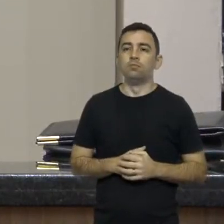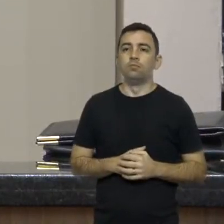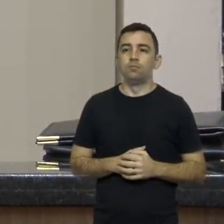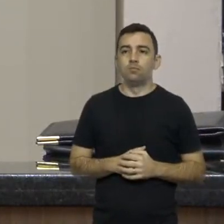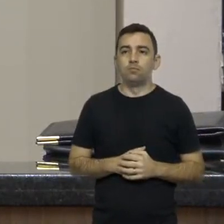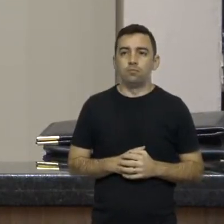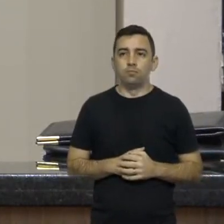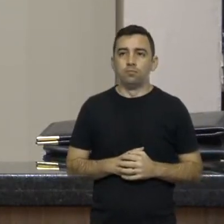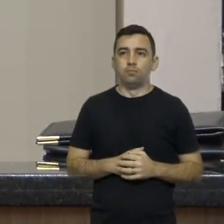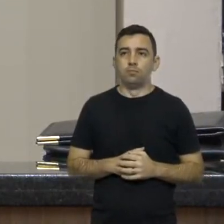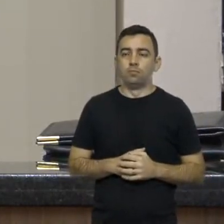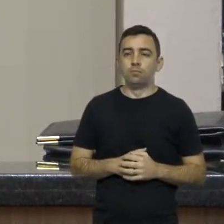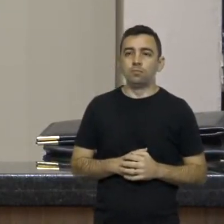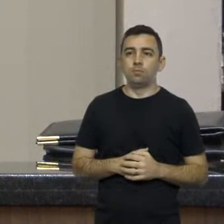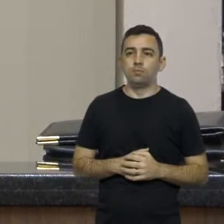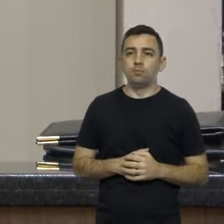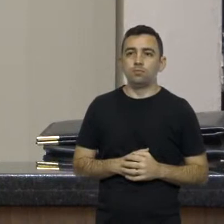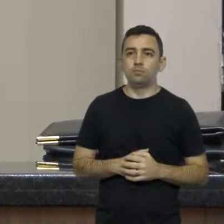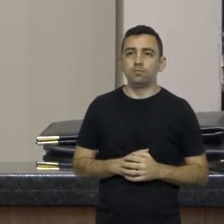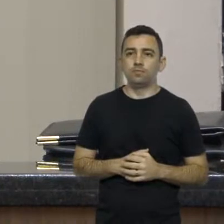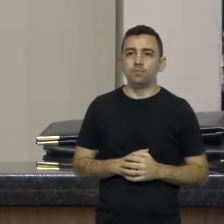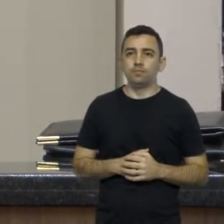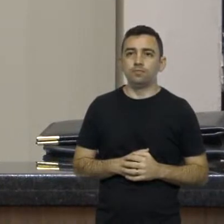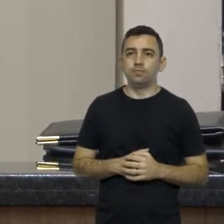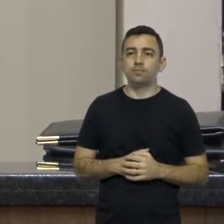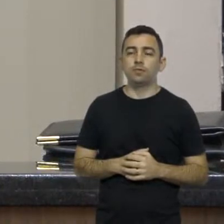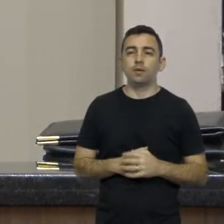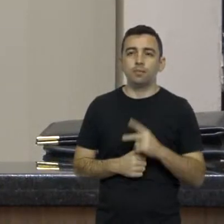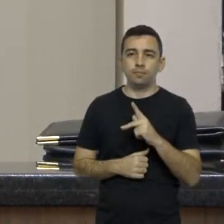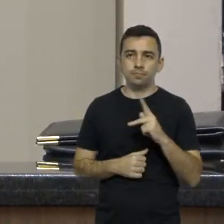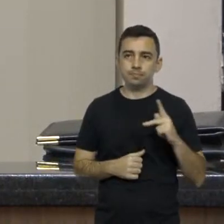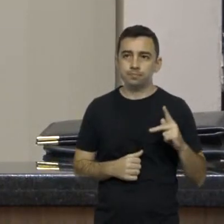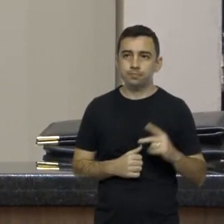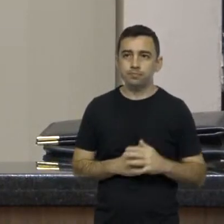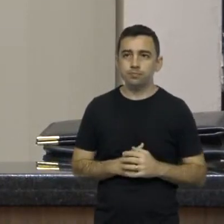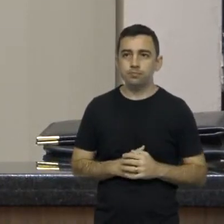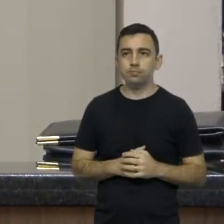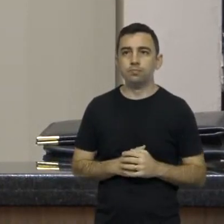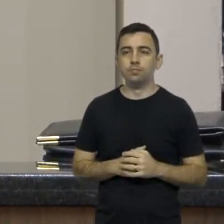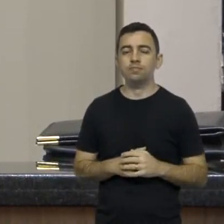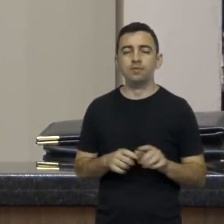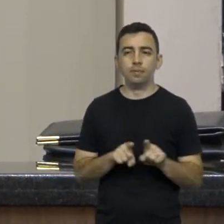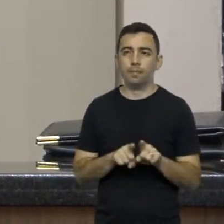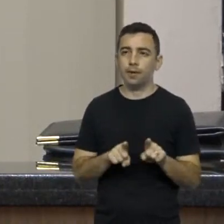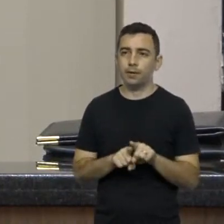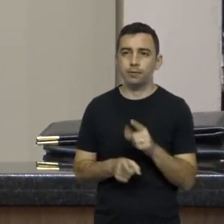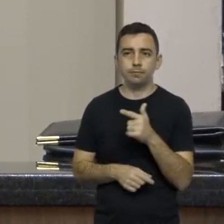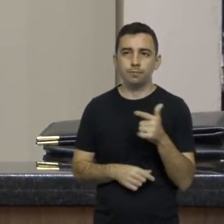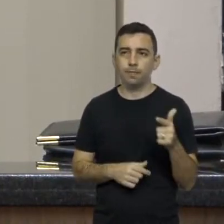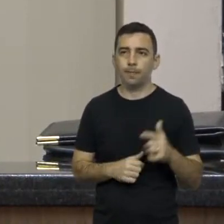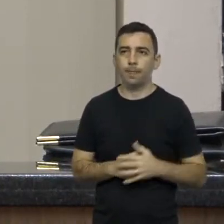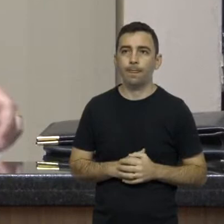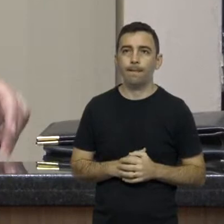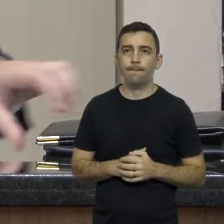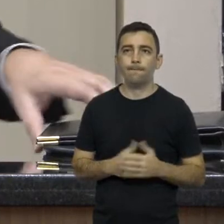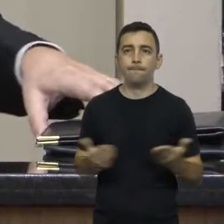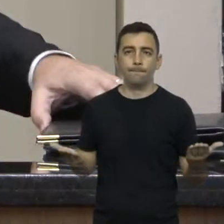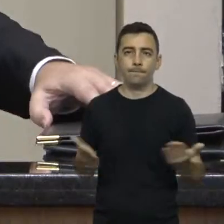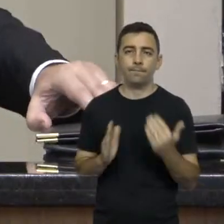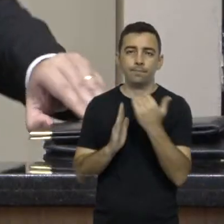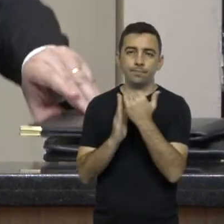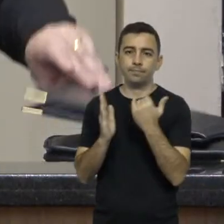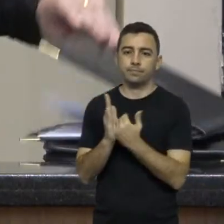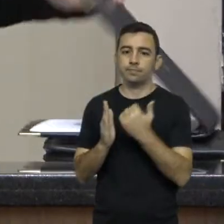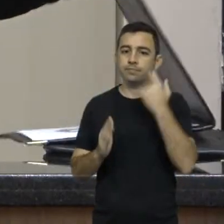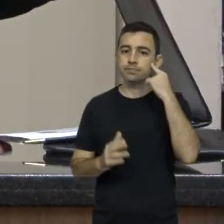Bloco, aliás, o Partido Progressista, também não há oradores inscritos. Vamos à ordem do